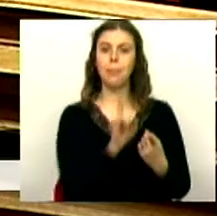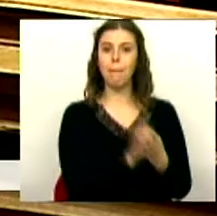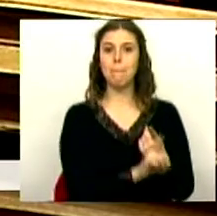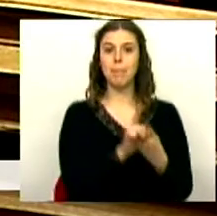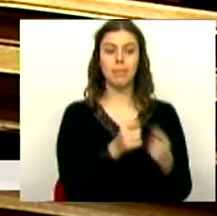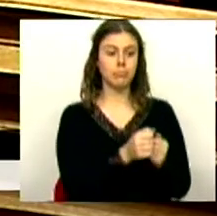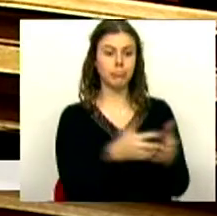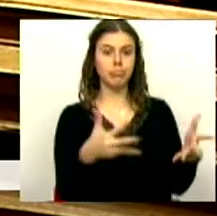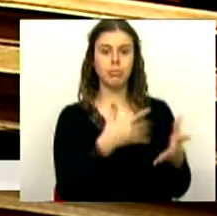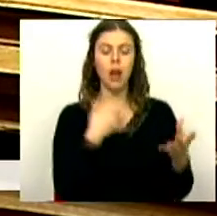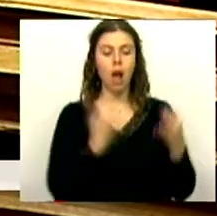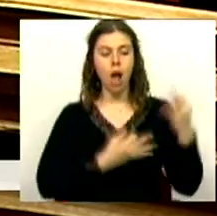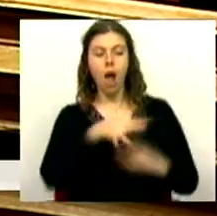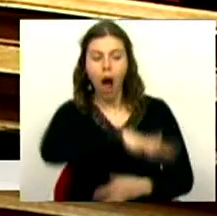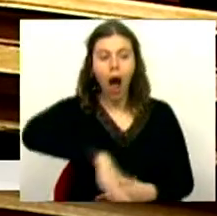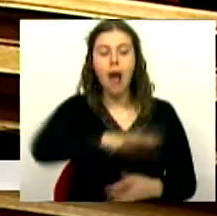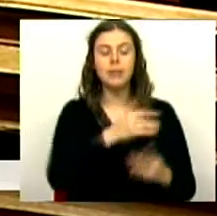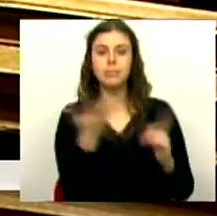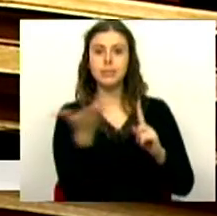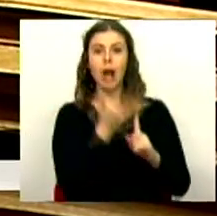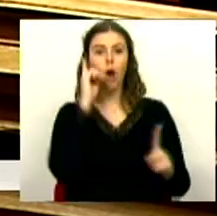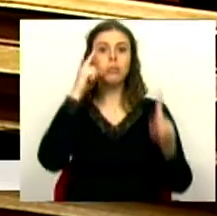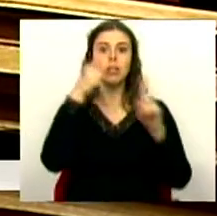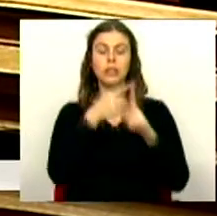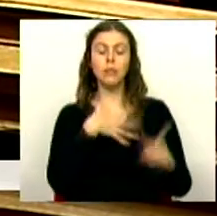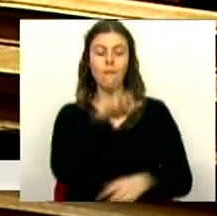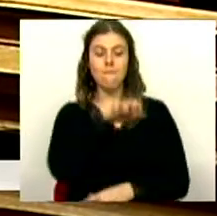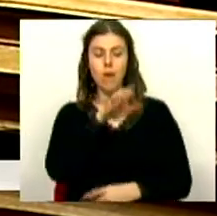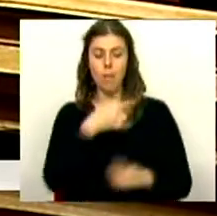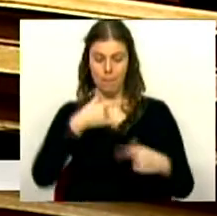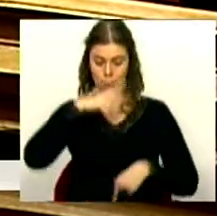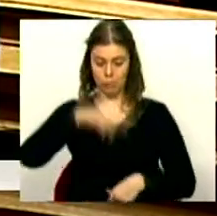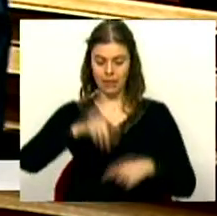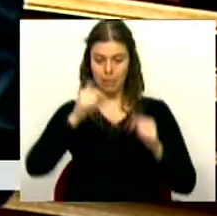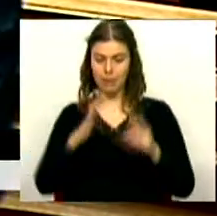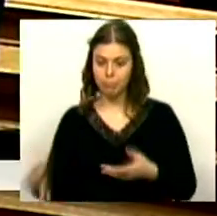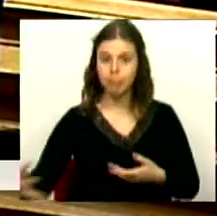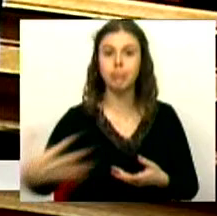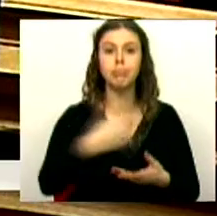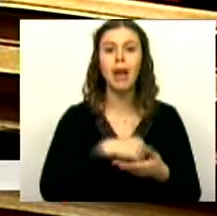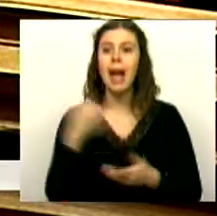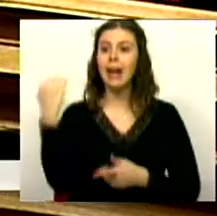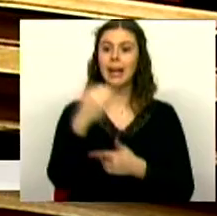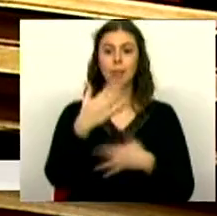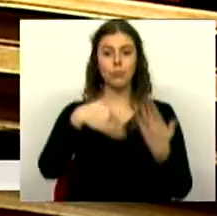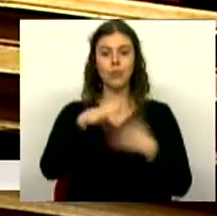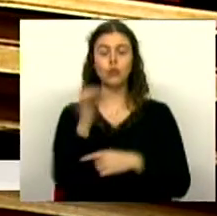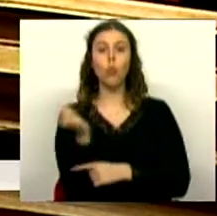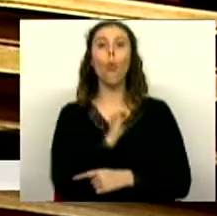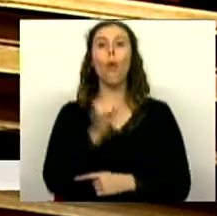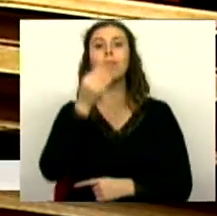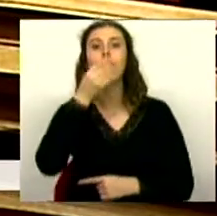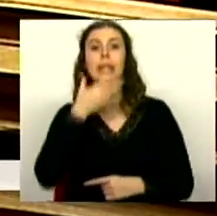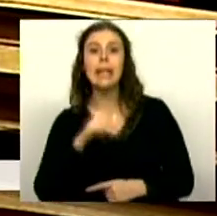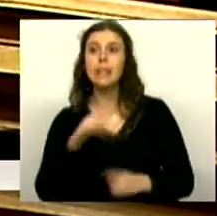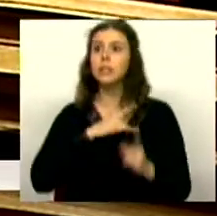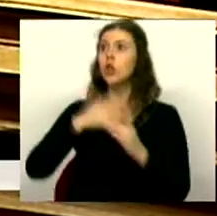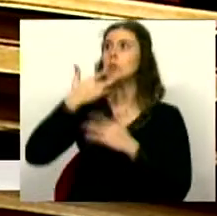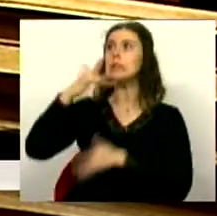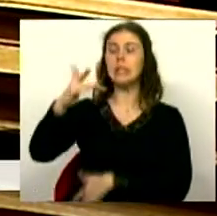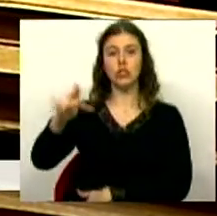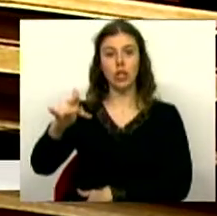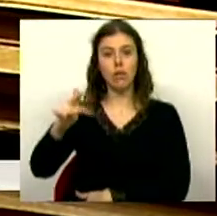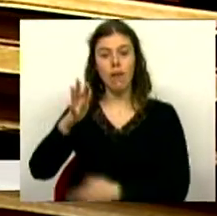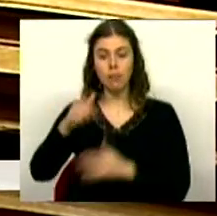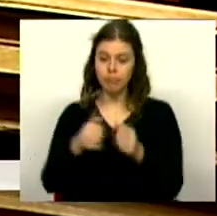um alargamento da jurisdição penal, de forma a que a jurisdição do Estado português também abranja crimes praticados contra menores no estrangeiro, alargando